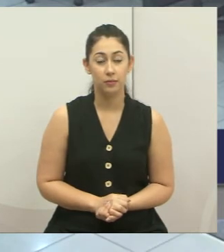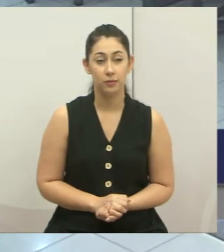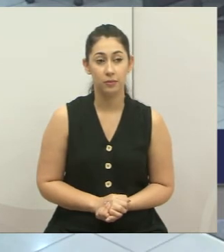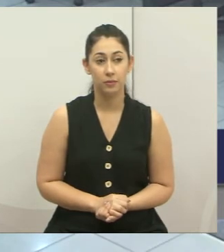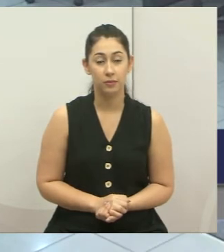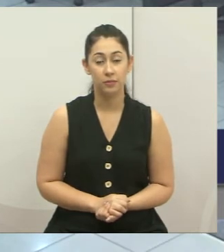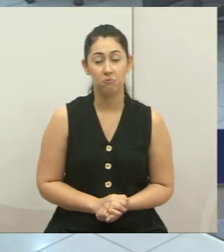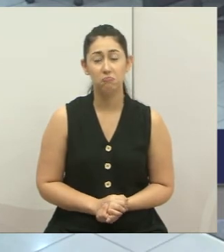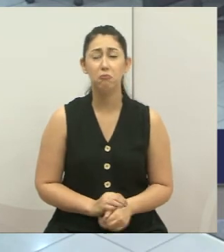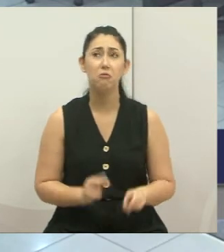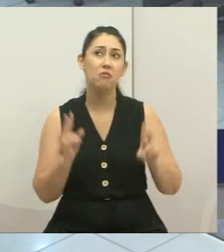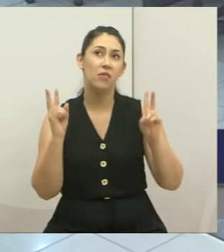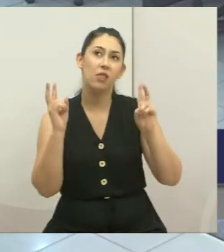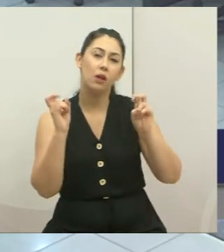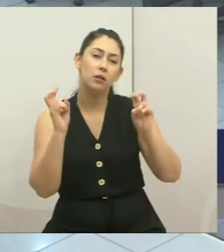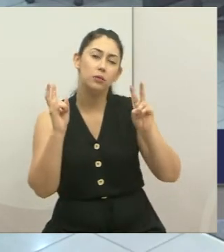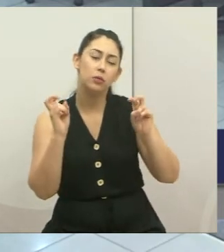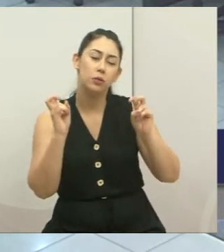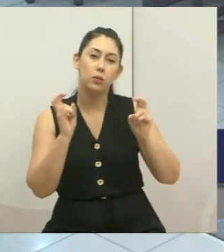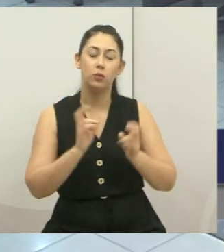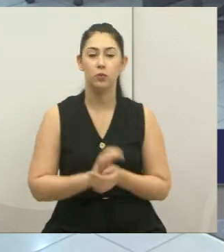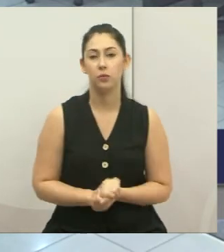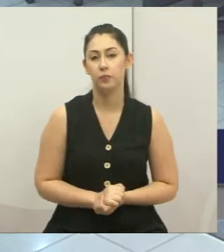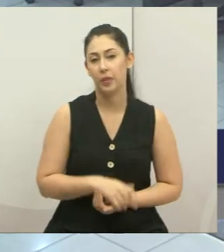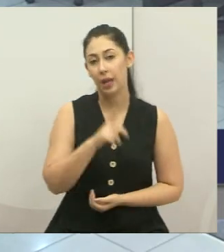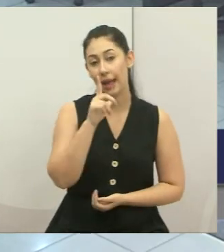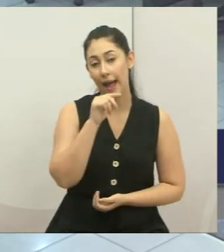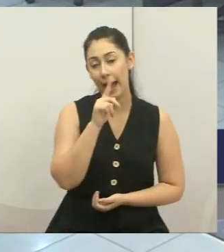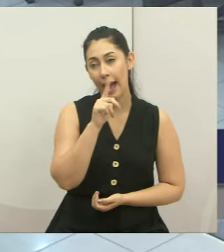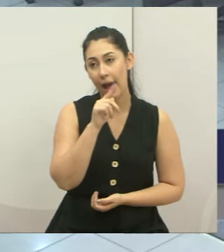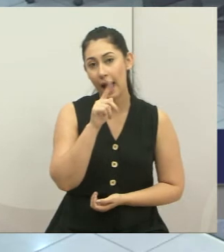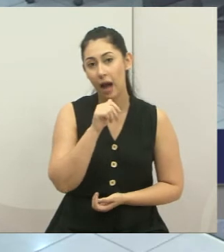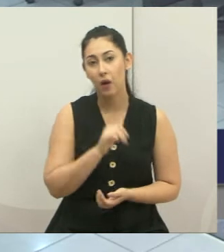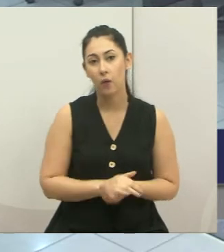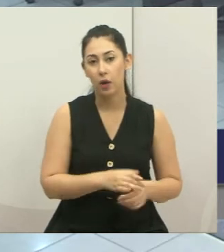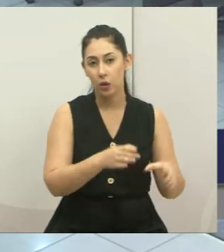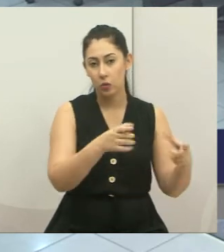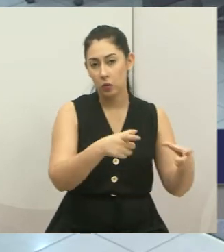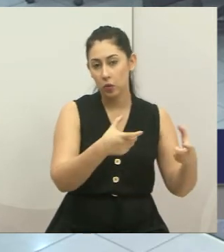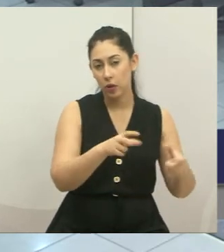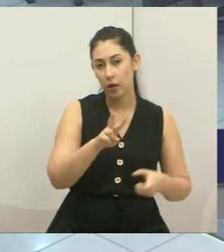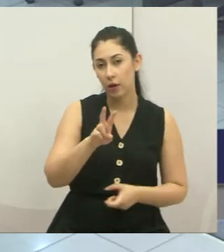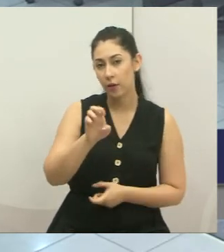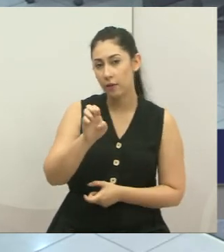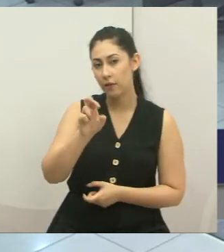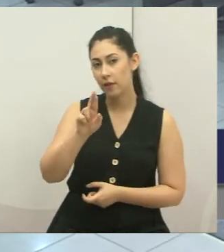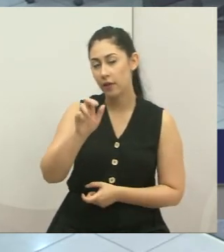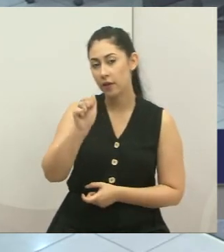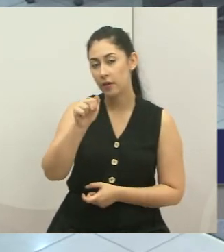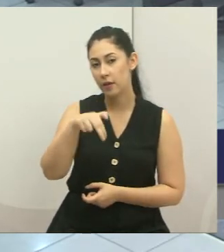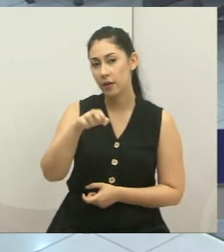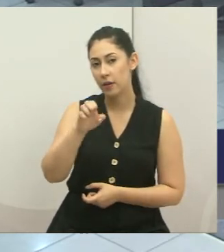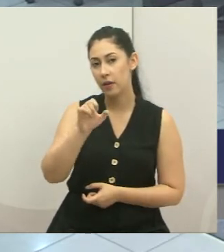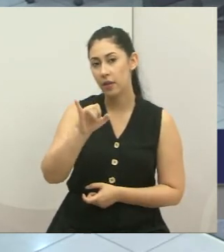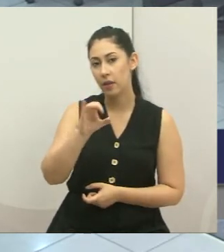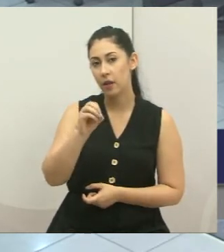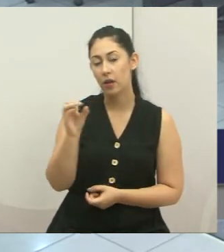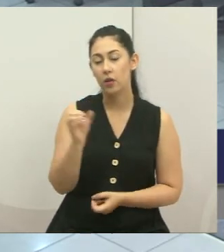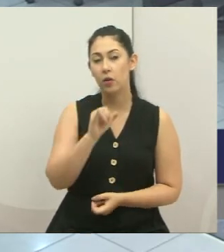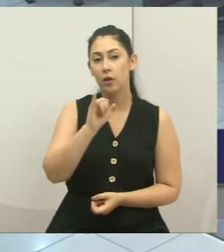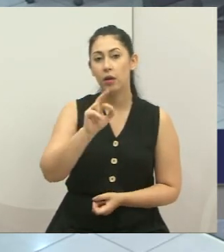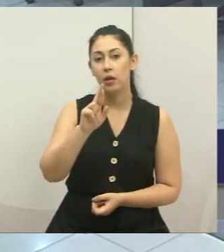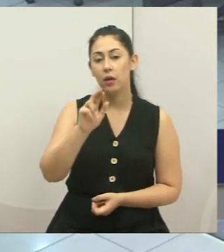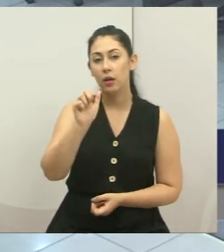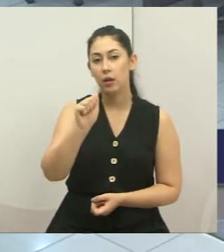Com relação ao abastecimento de água no Veraneio Irajá, é um bairro constituído